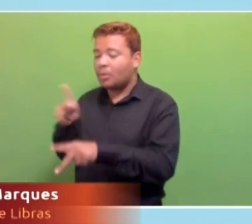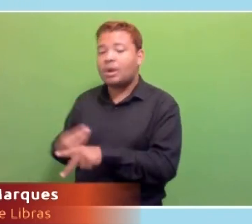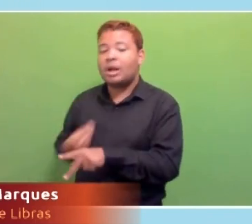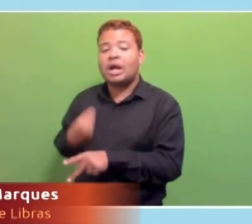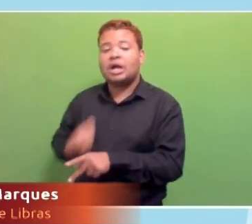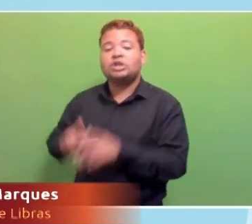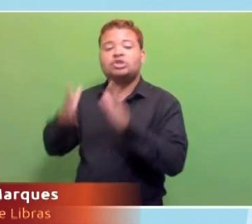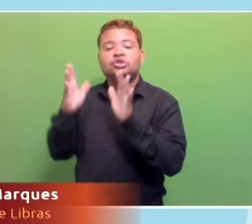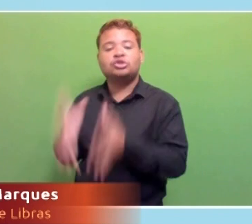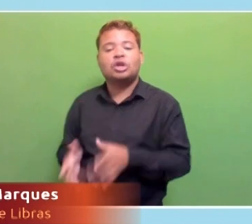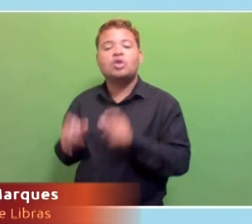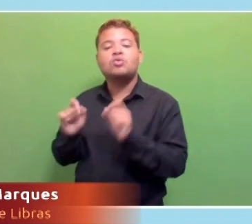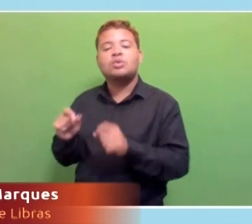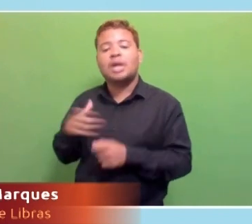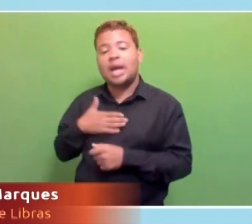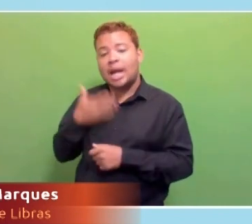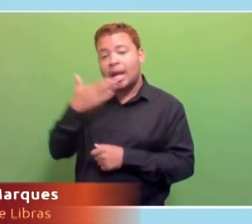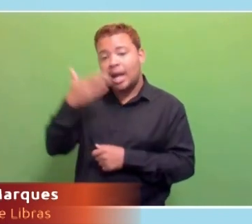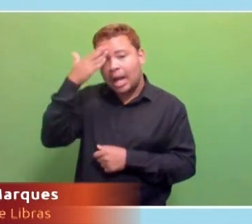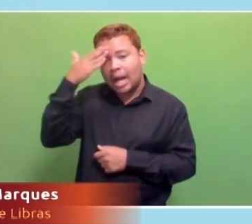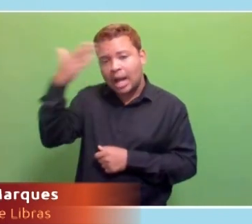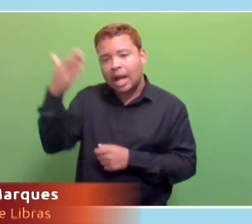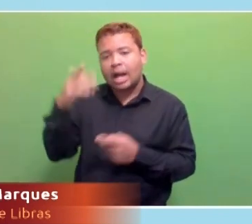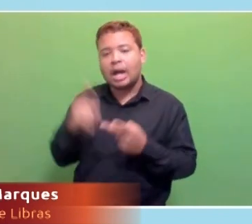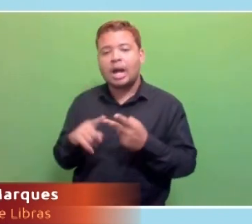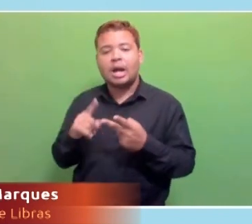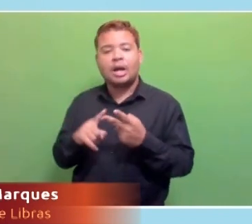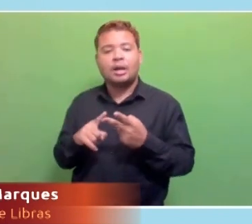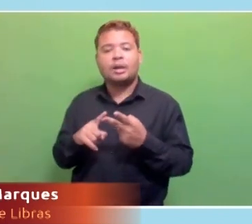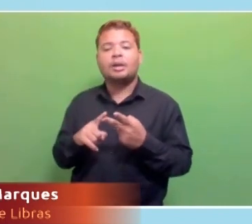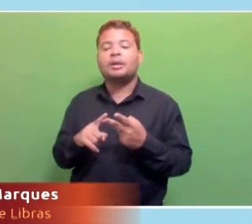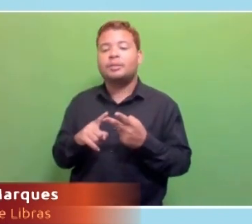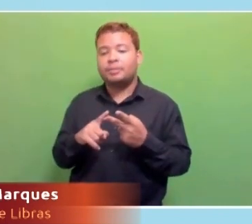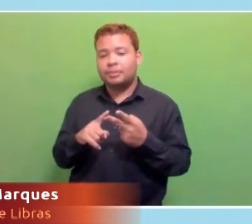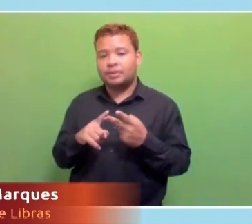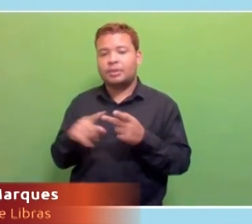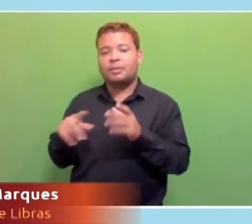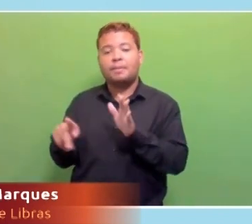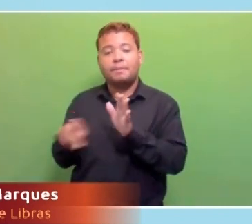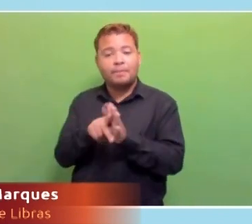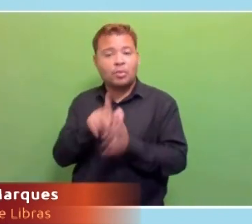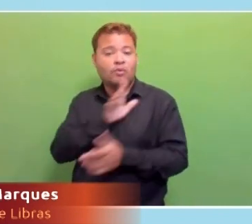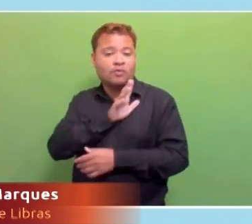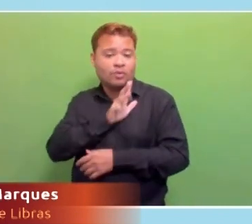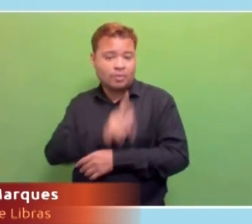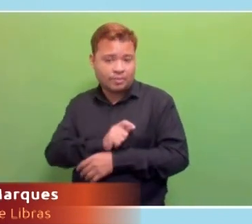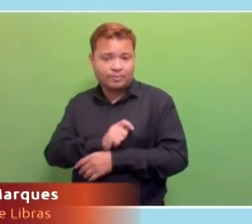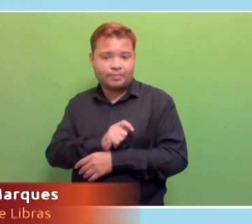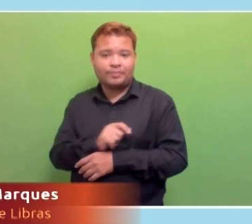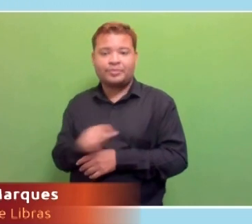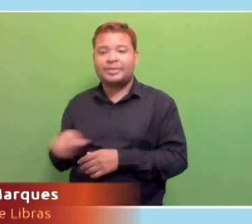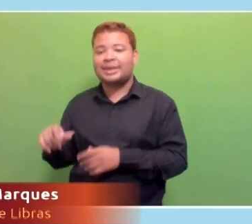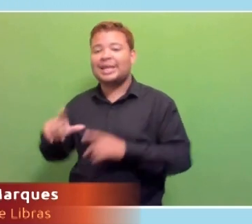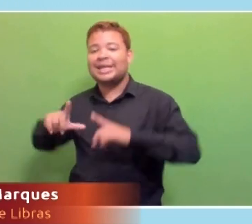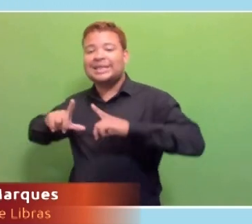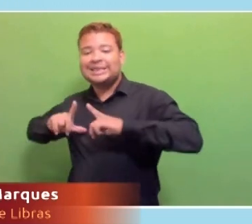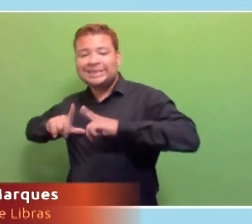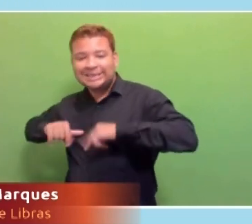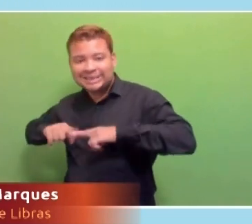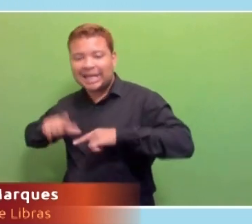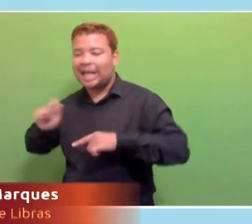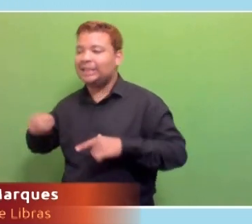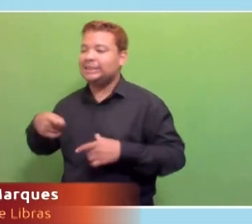por árabes, por palestinos. Né? O nome Israel é usado pelos sionistas somente a partir da década de 30 e